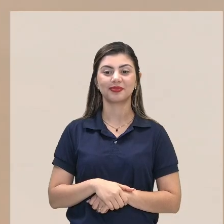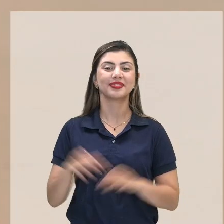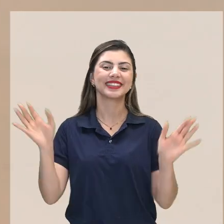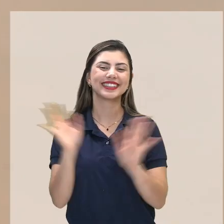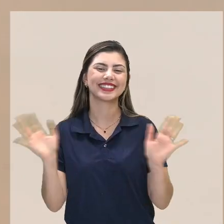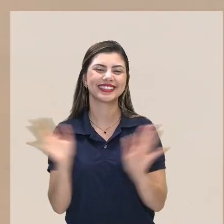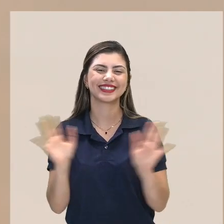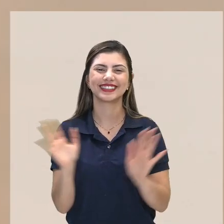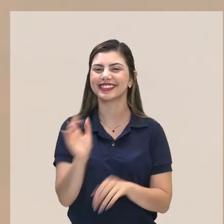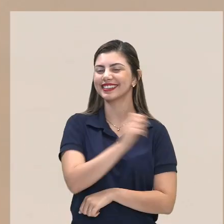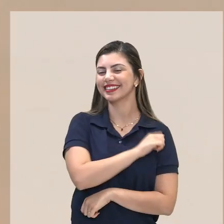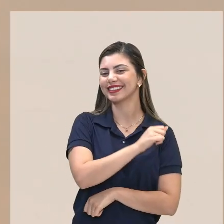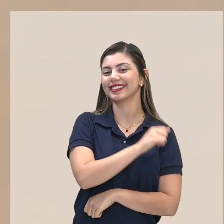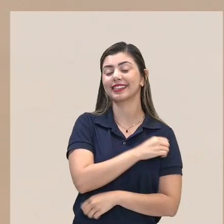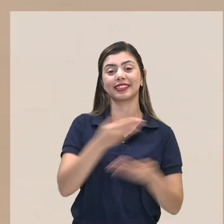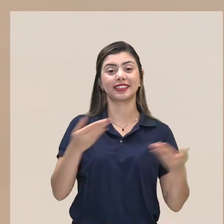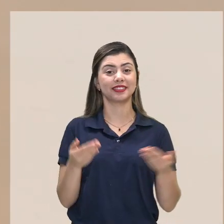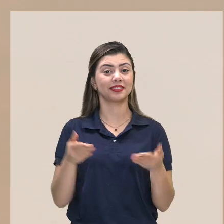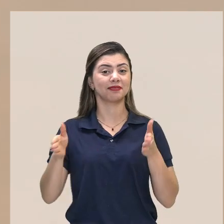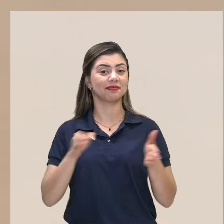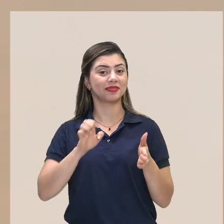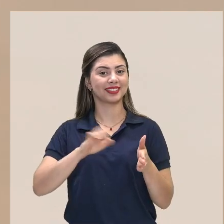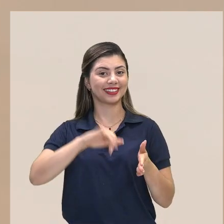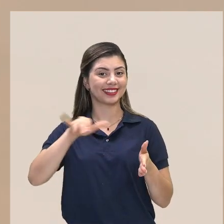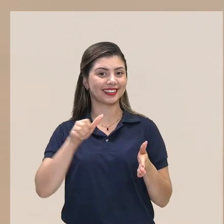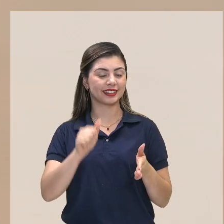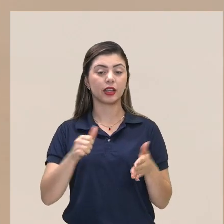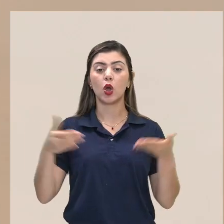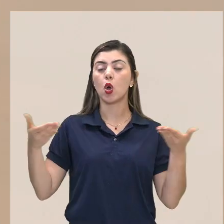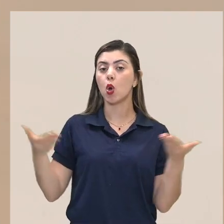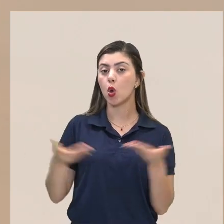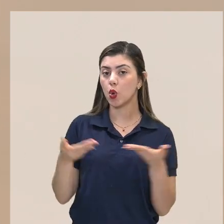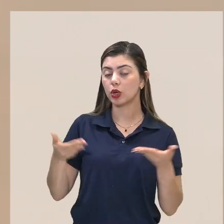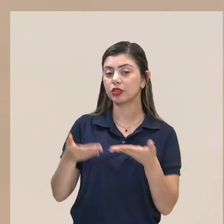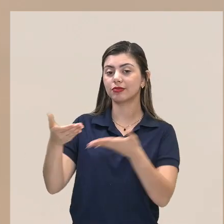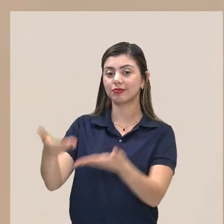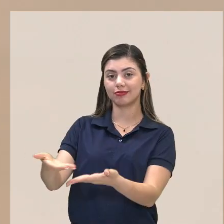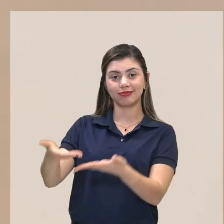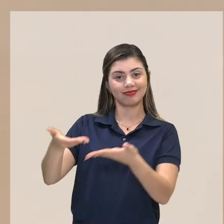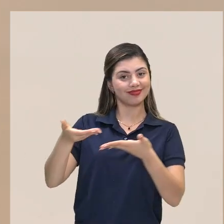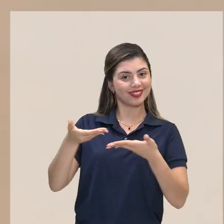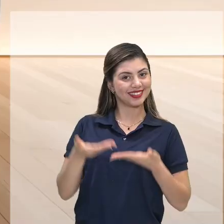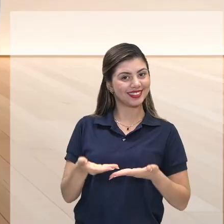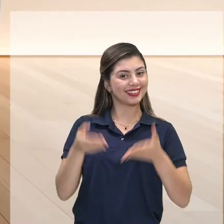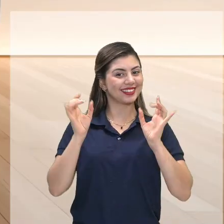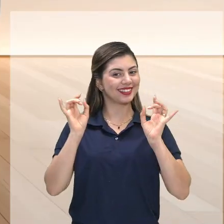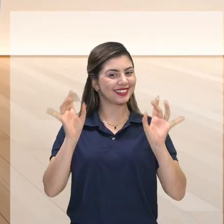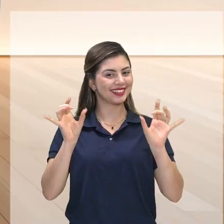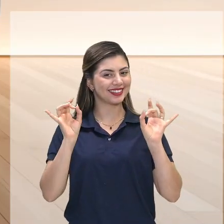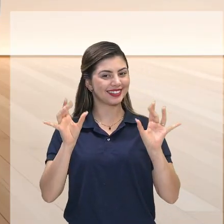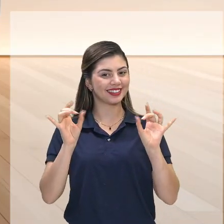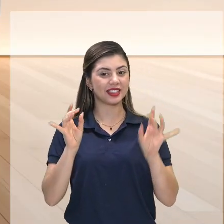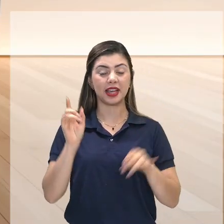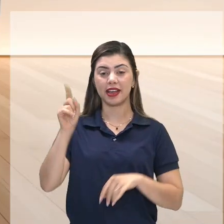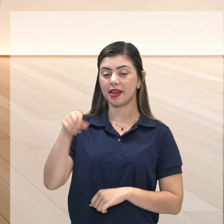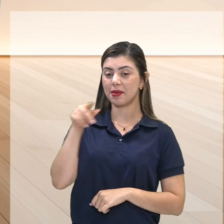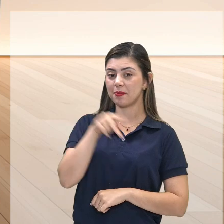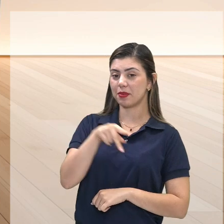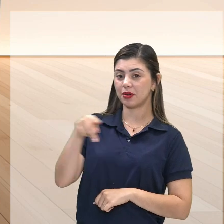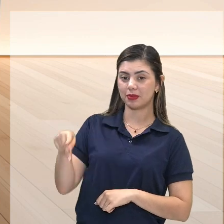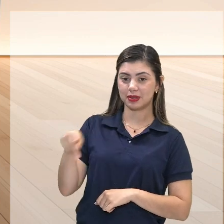Olá, queridos alunos da EJA! Hoje nós temos aqui o nosso convidado,